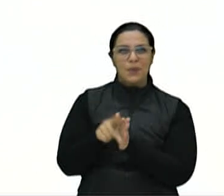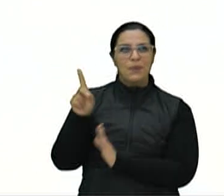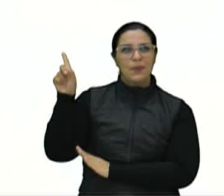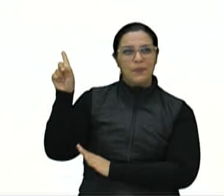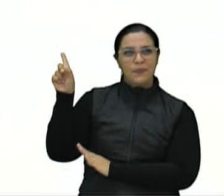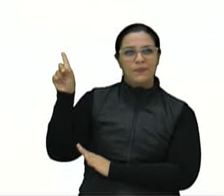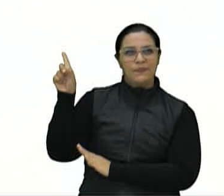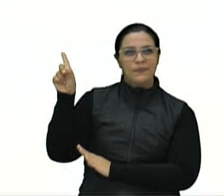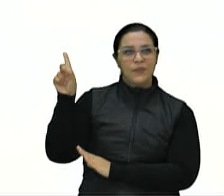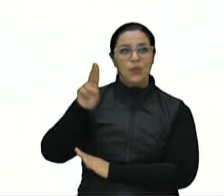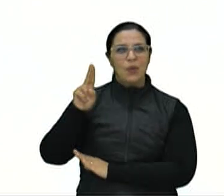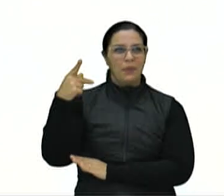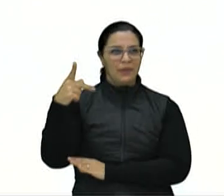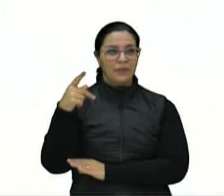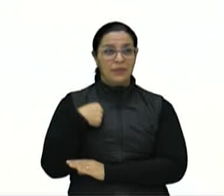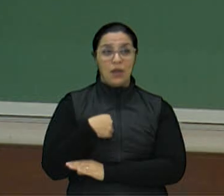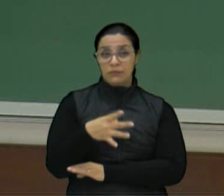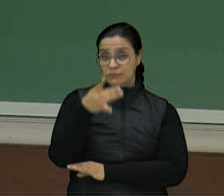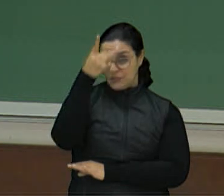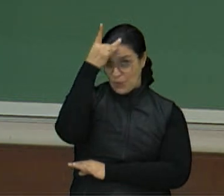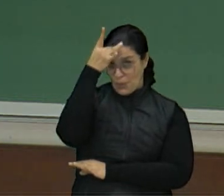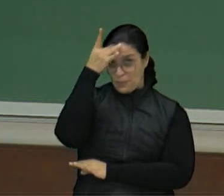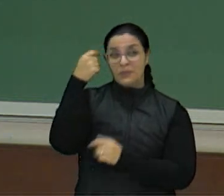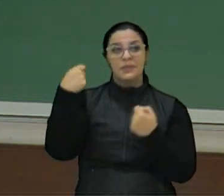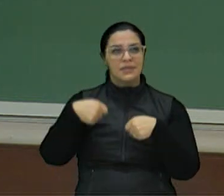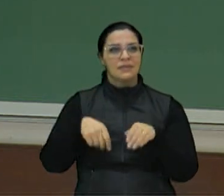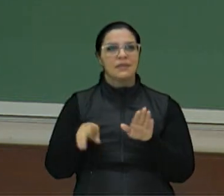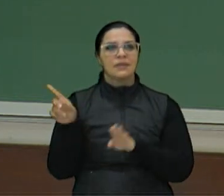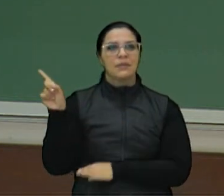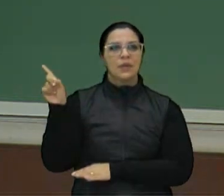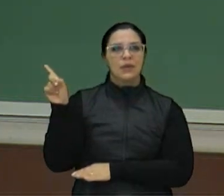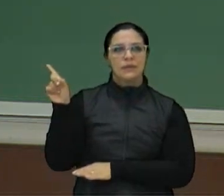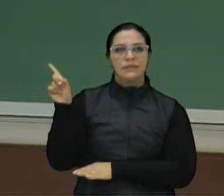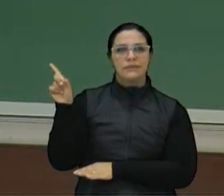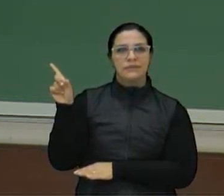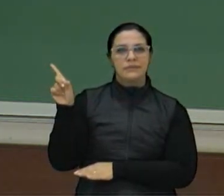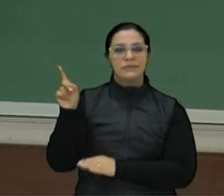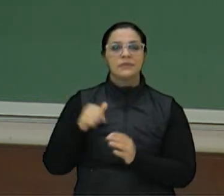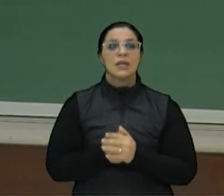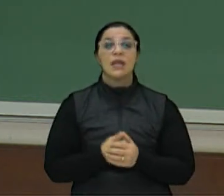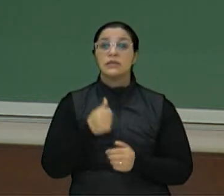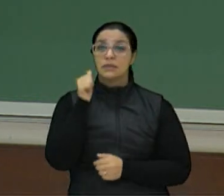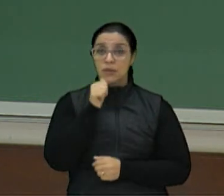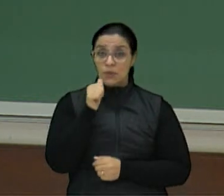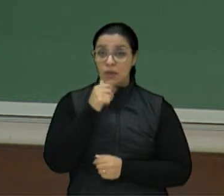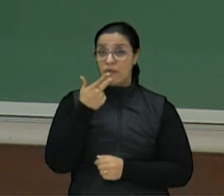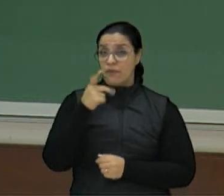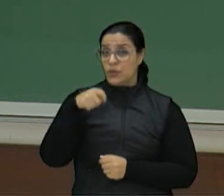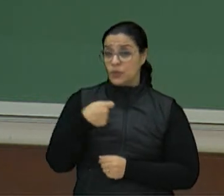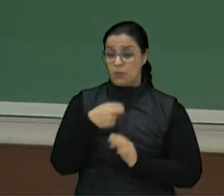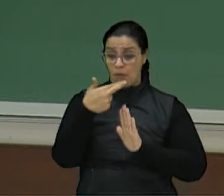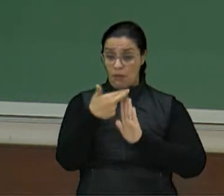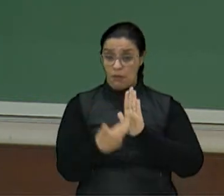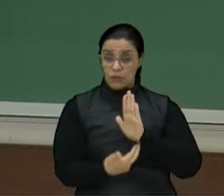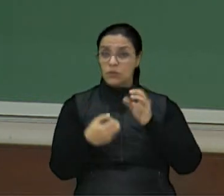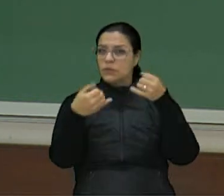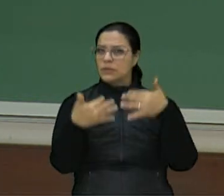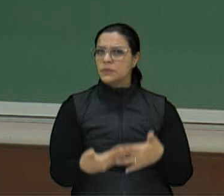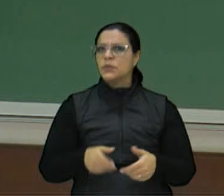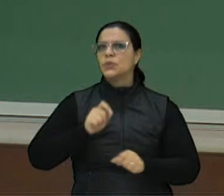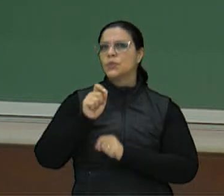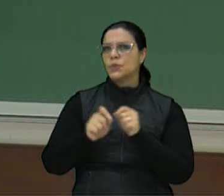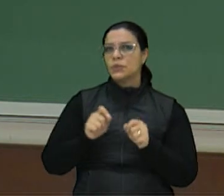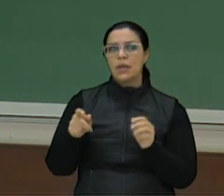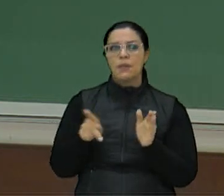Harlem Brundtland. Não esqueça deste nome, Gro Harlem Brundtland. Este relatório ela coloca o seguinte, eu quero